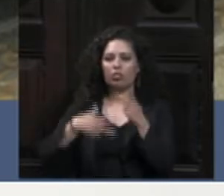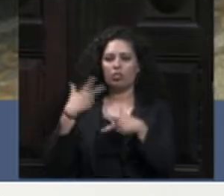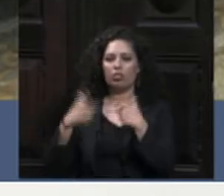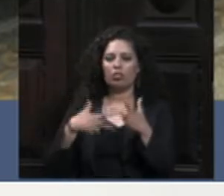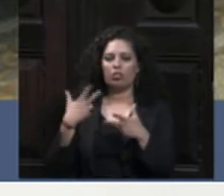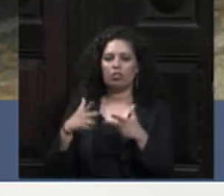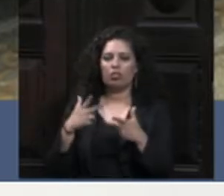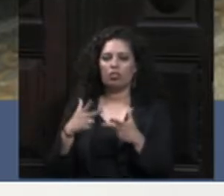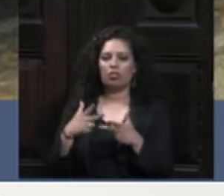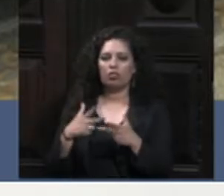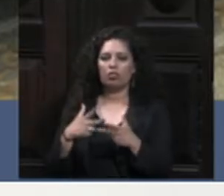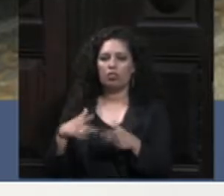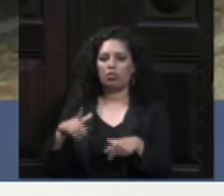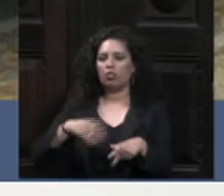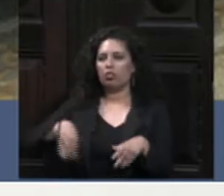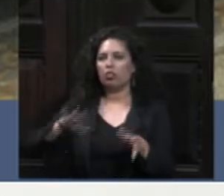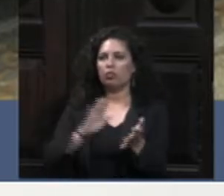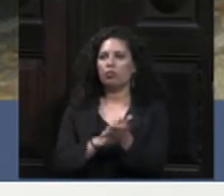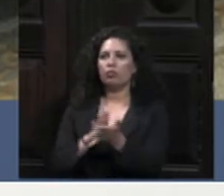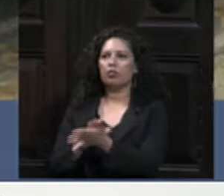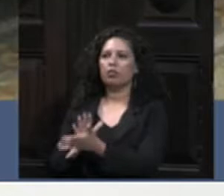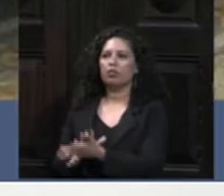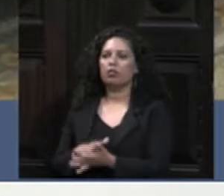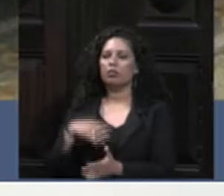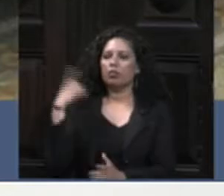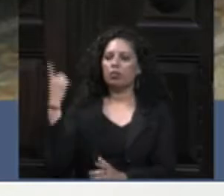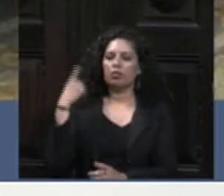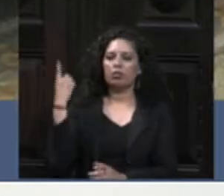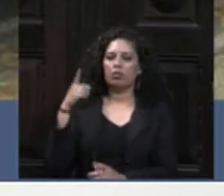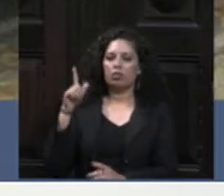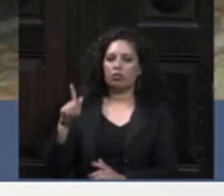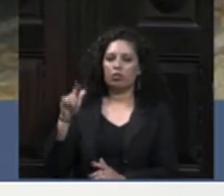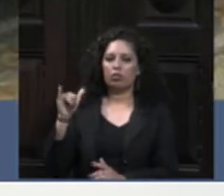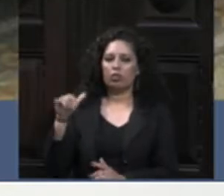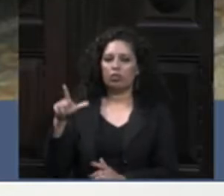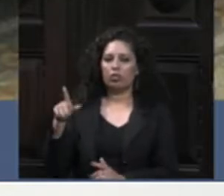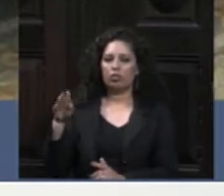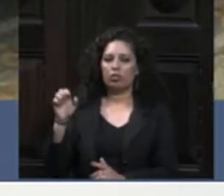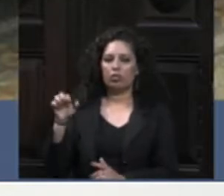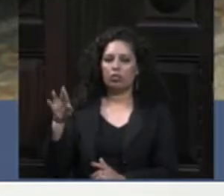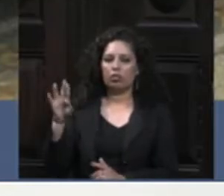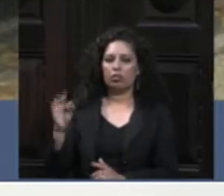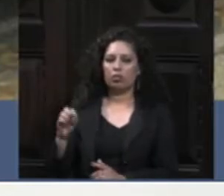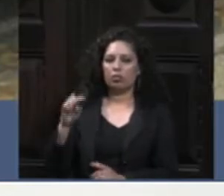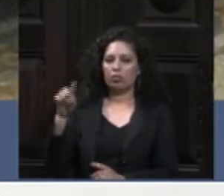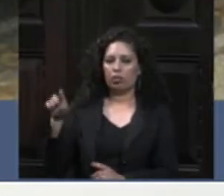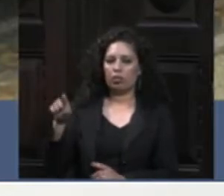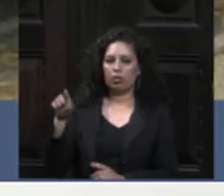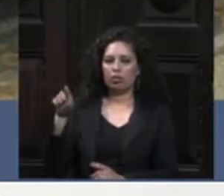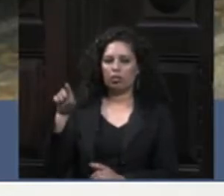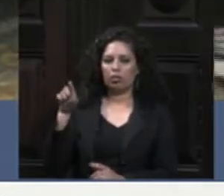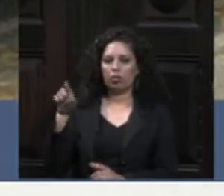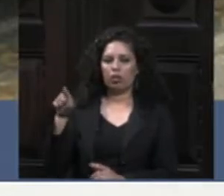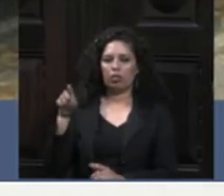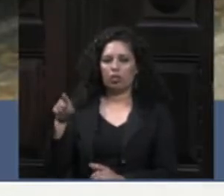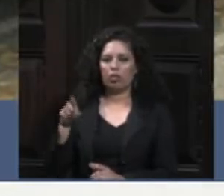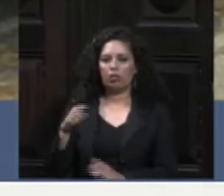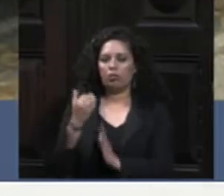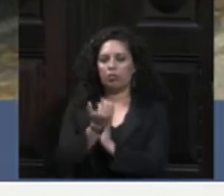época. Parabenizar o Gilberto Palmares, que na época eu era vice-presidente, e realmente esse cadastro de